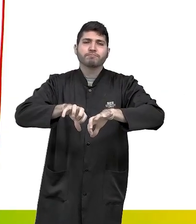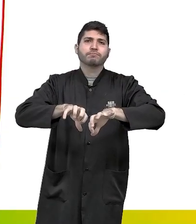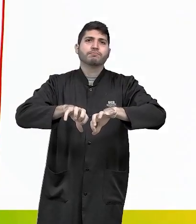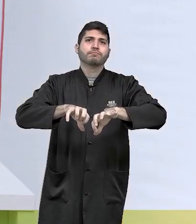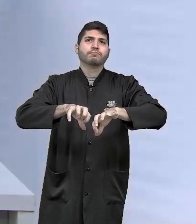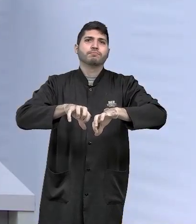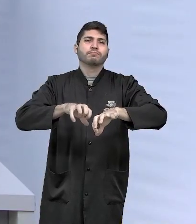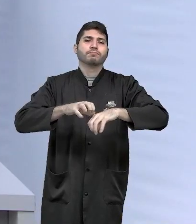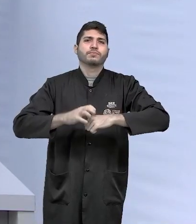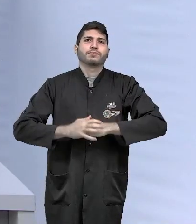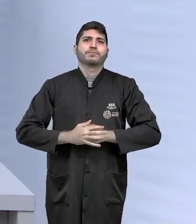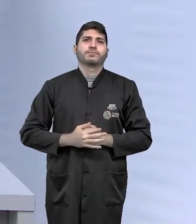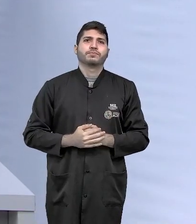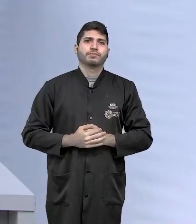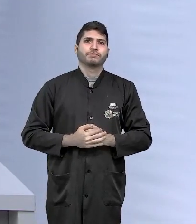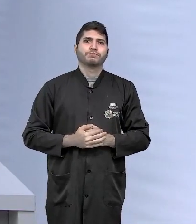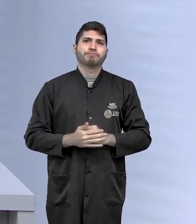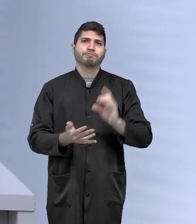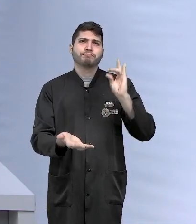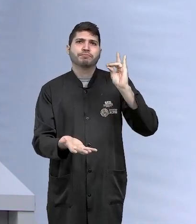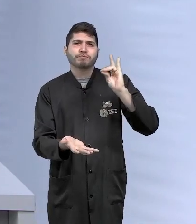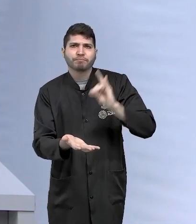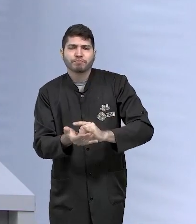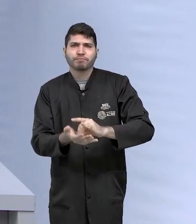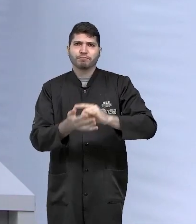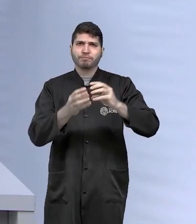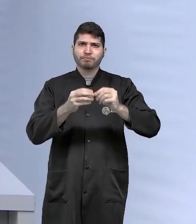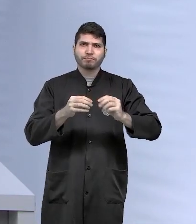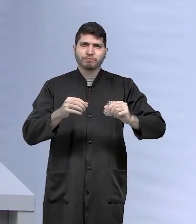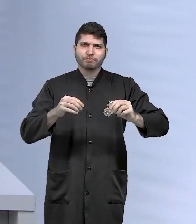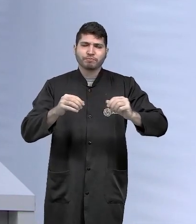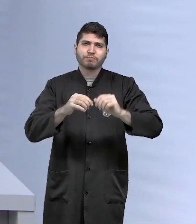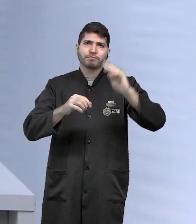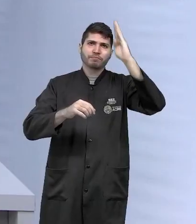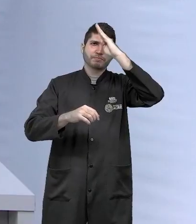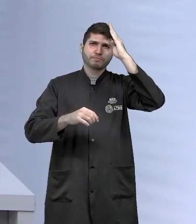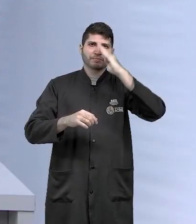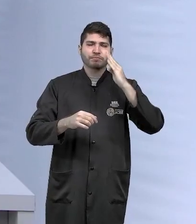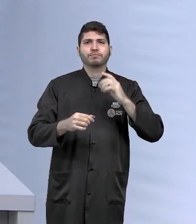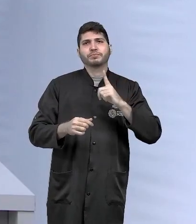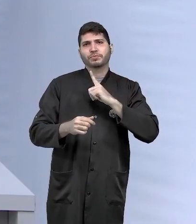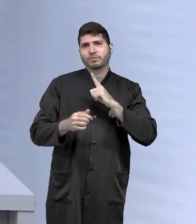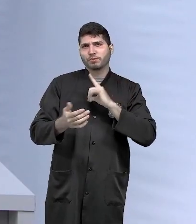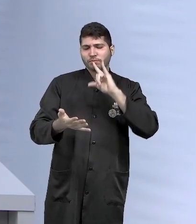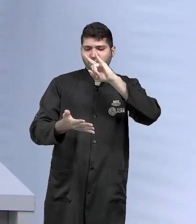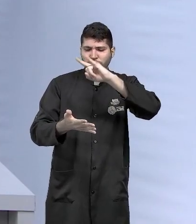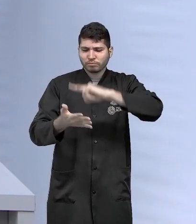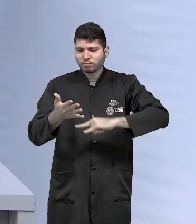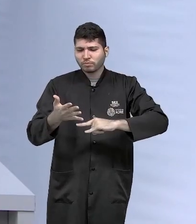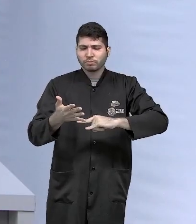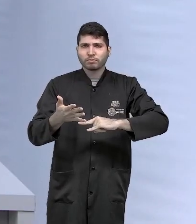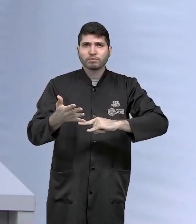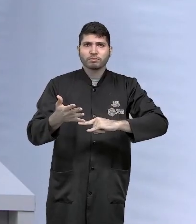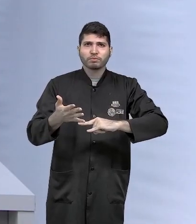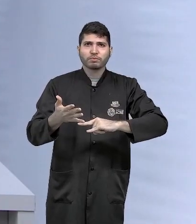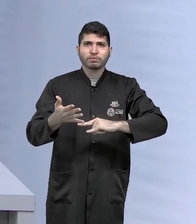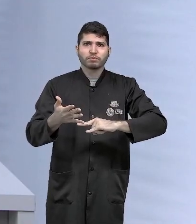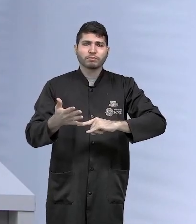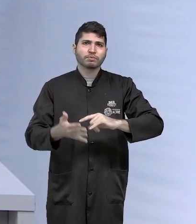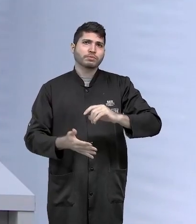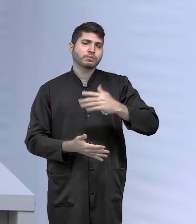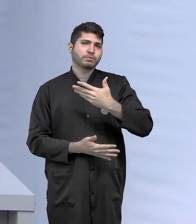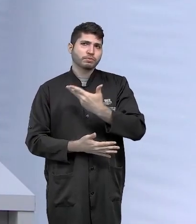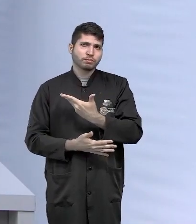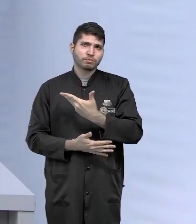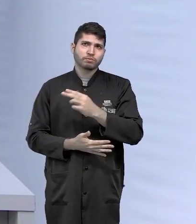consolidava essa questão da terra no Brasil colônia? Um documento chamado Sesmarias.